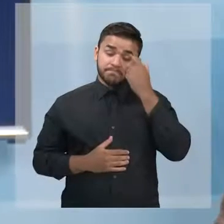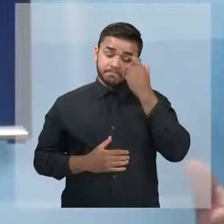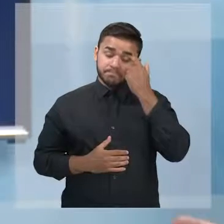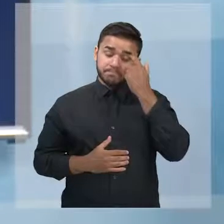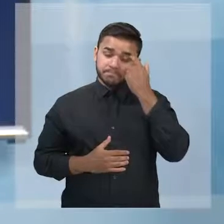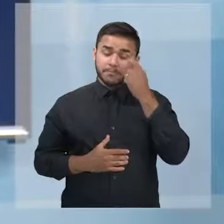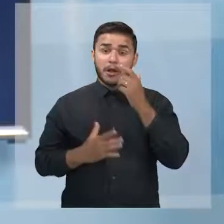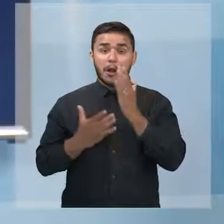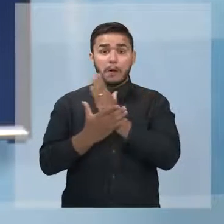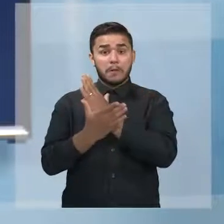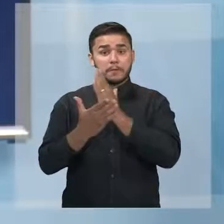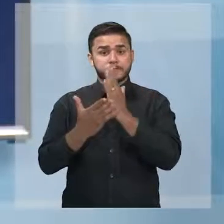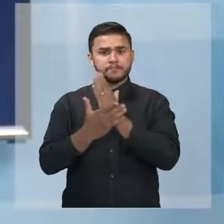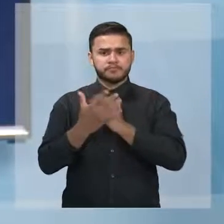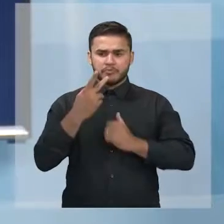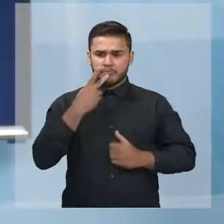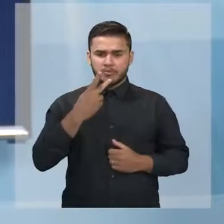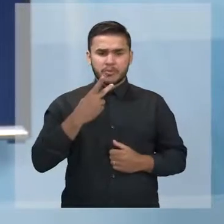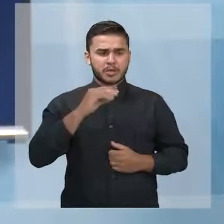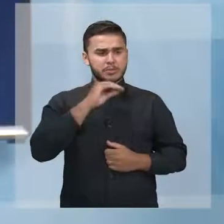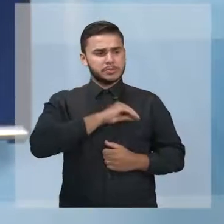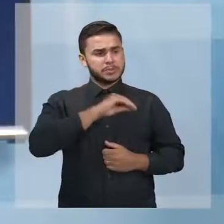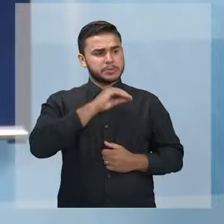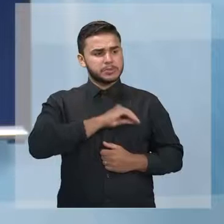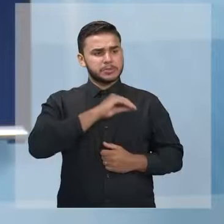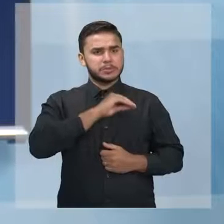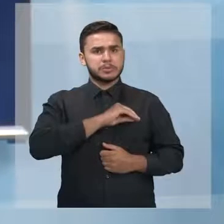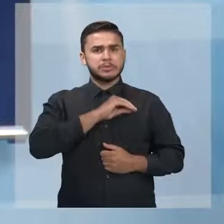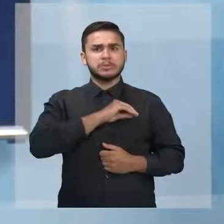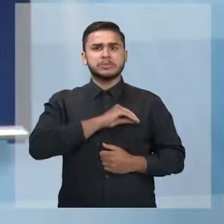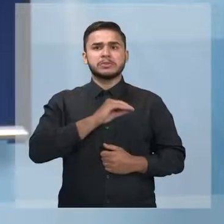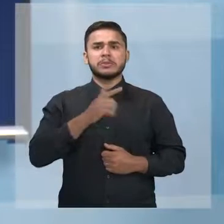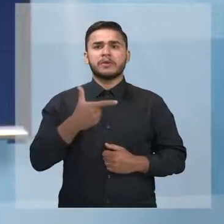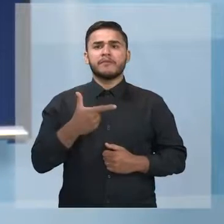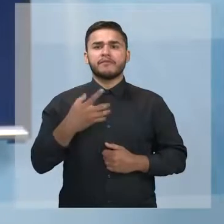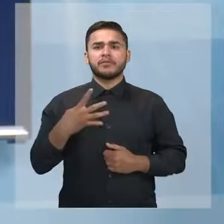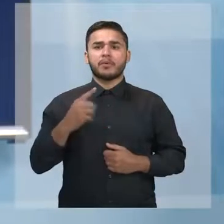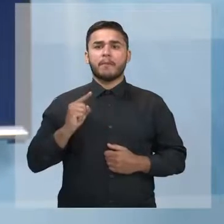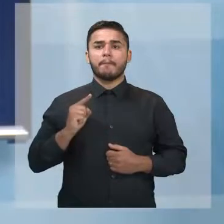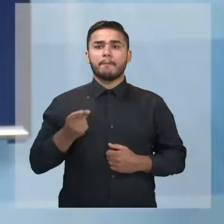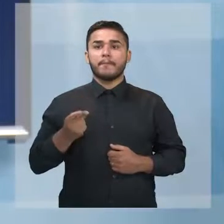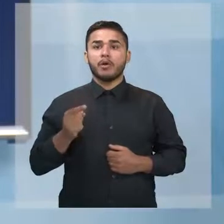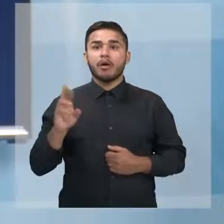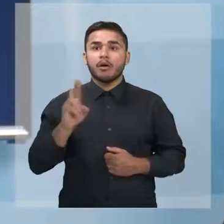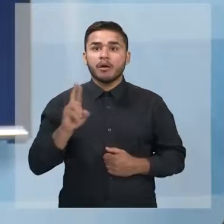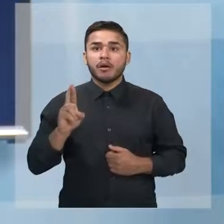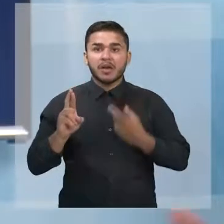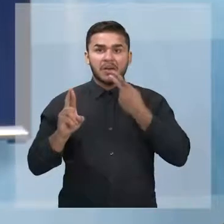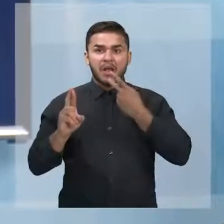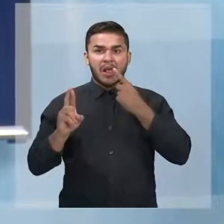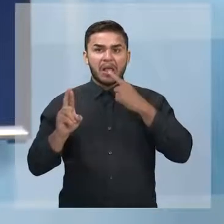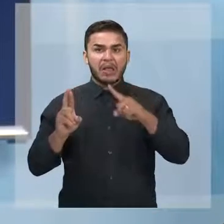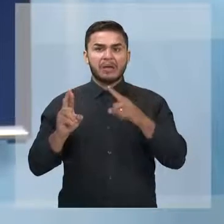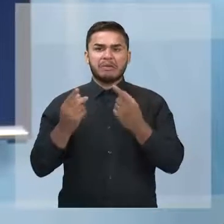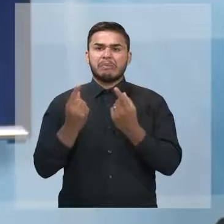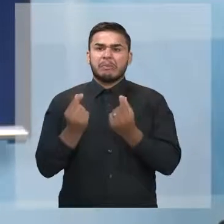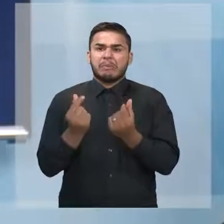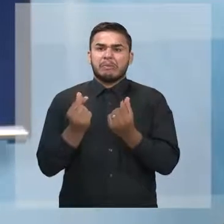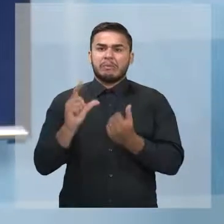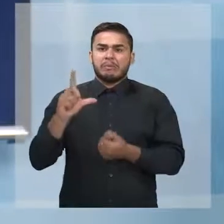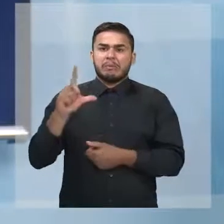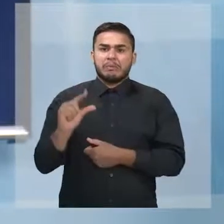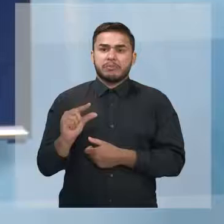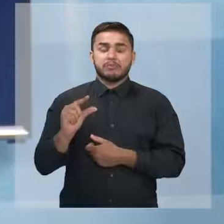muito bem posicionadas reclamam de um salário pequeno, de R$24 mil, como é, por exemplo,